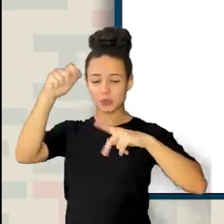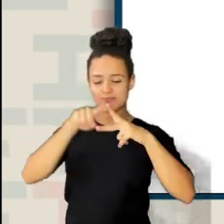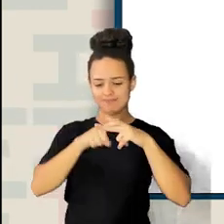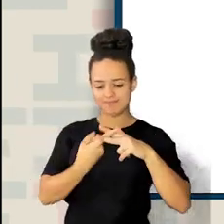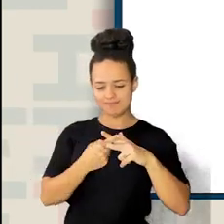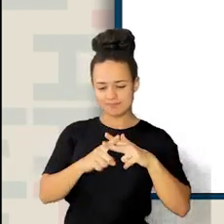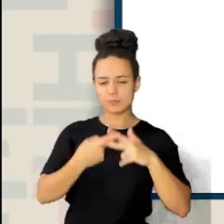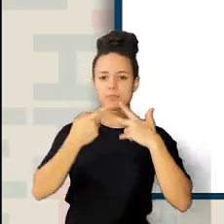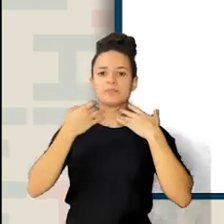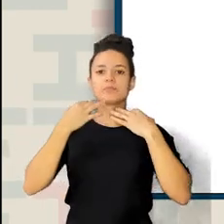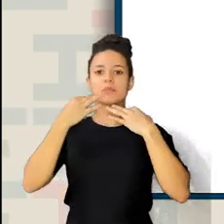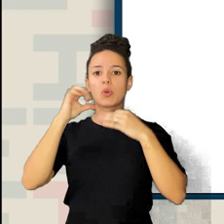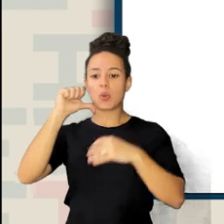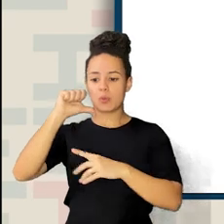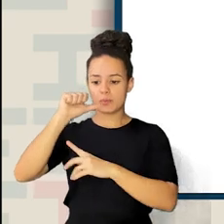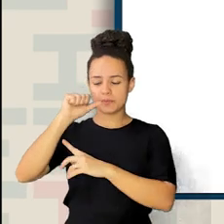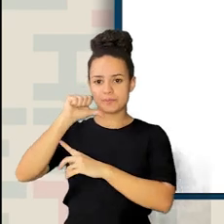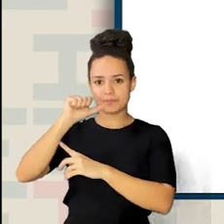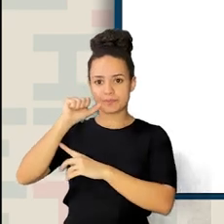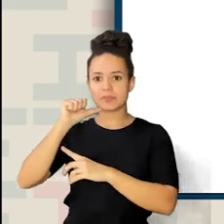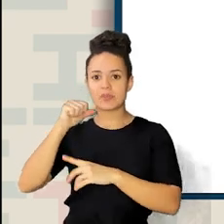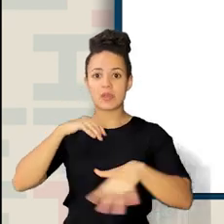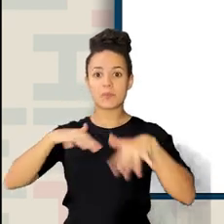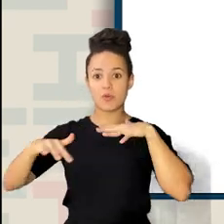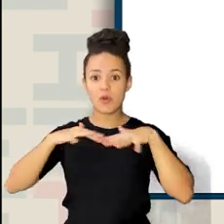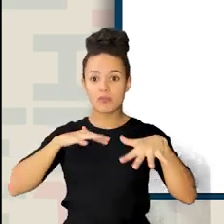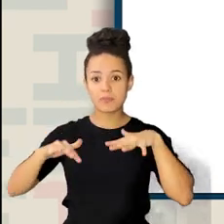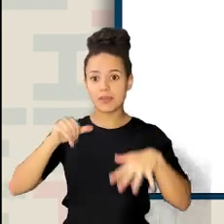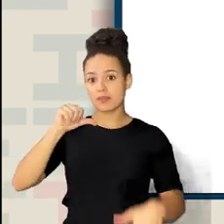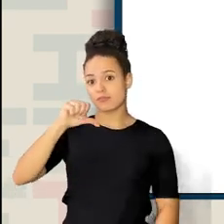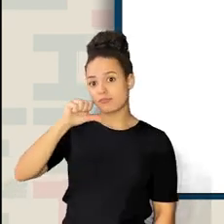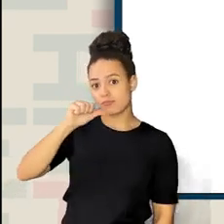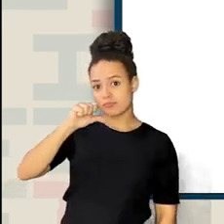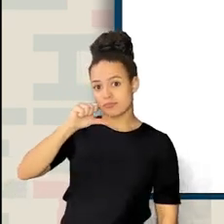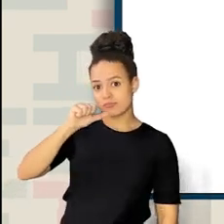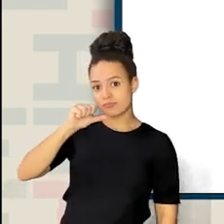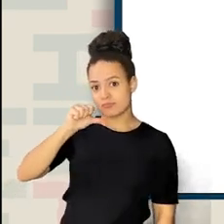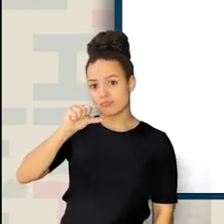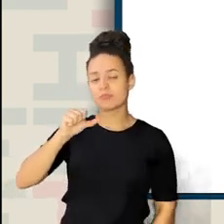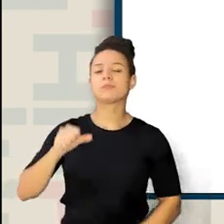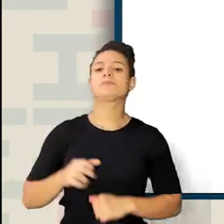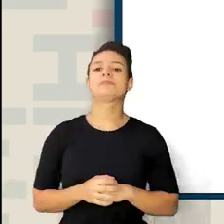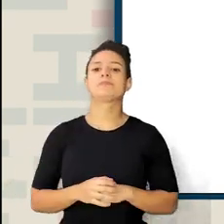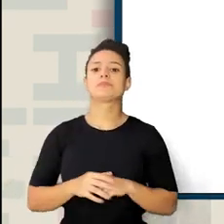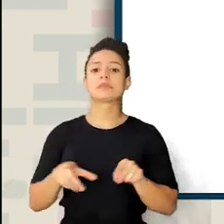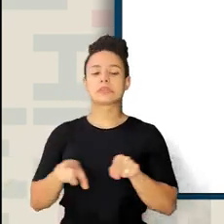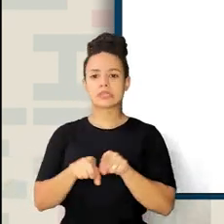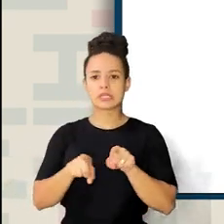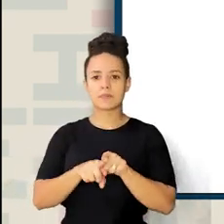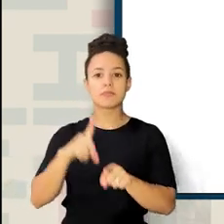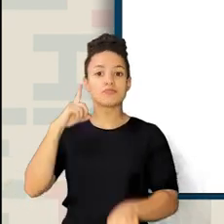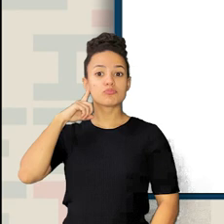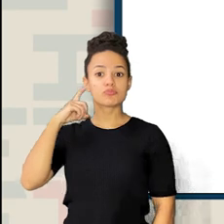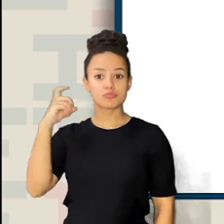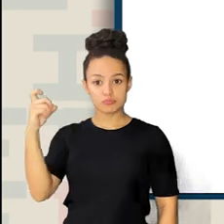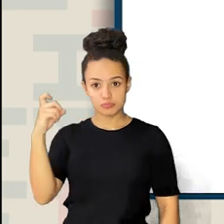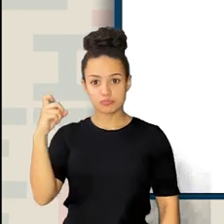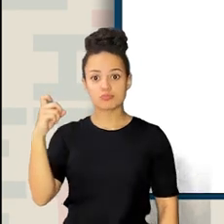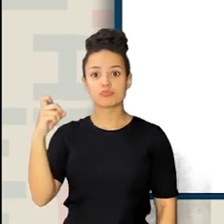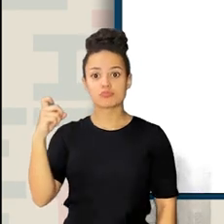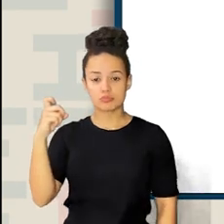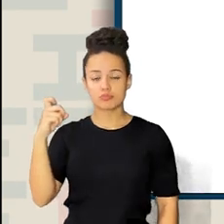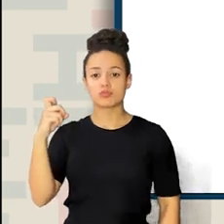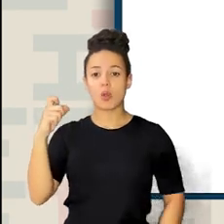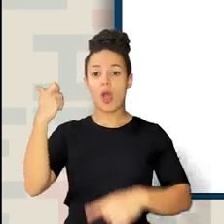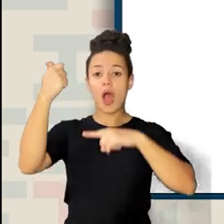afinação, a postura, no caso da movimentação do polegar também, o som, né? O som